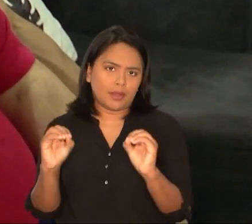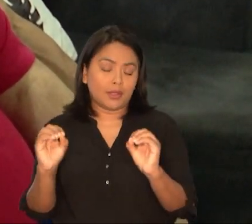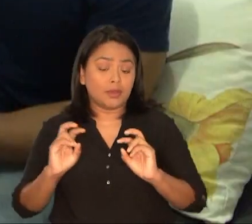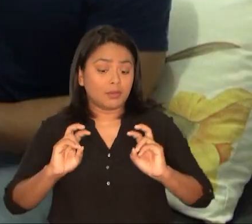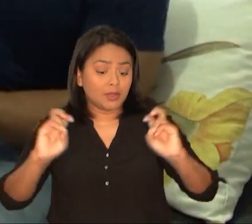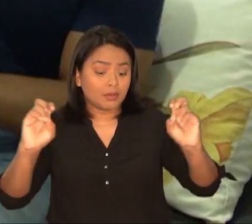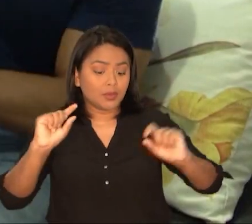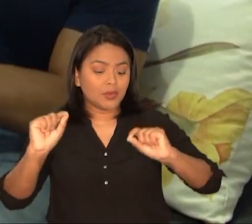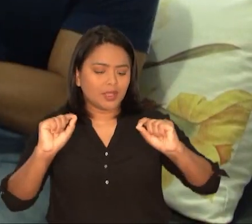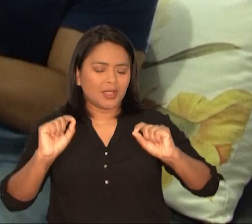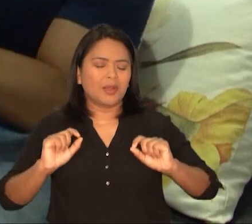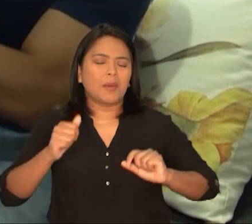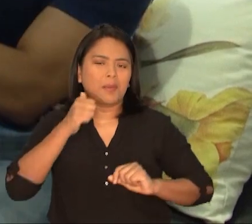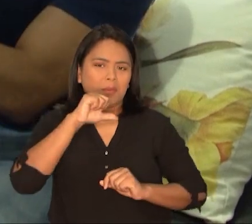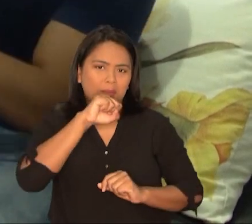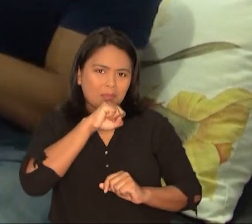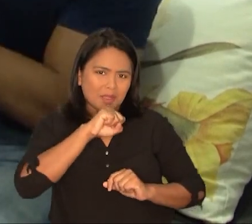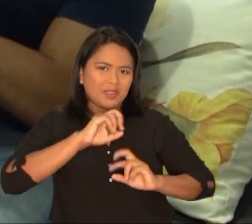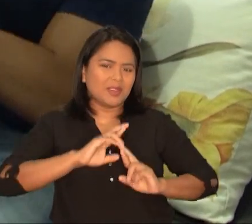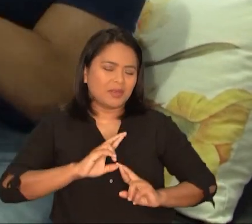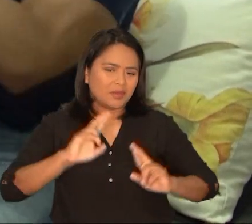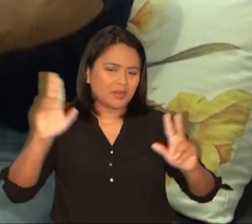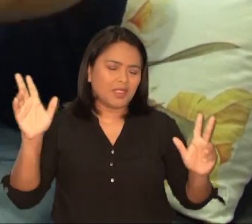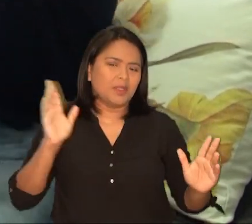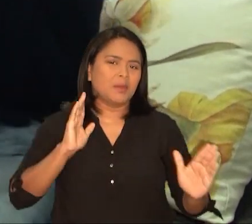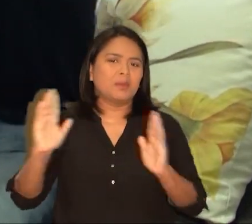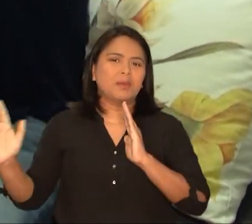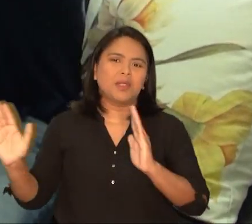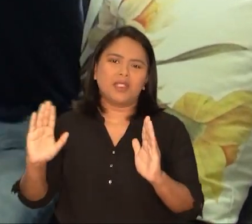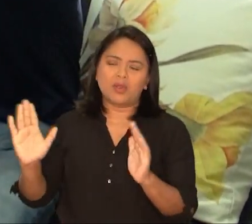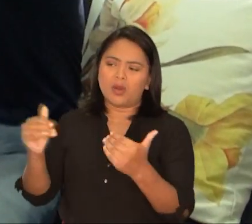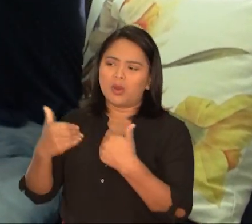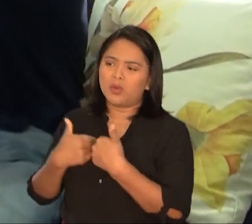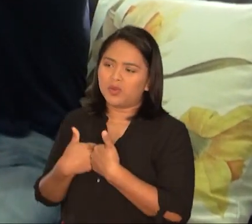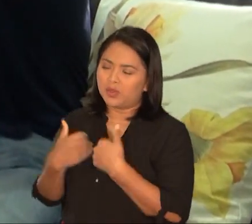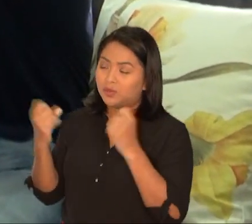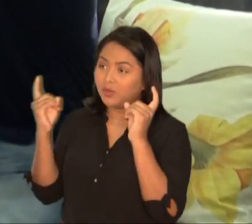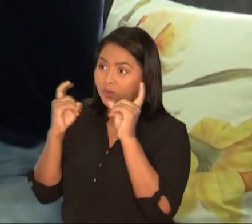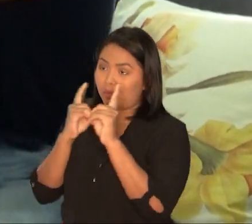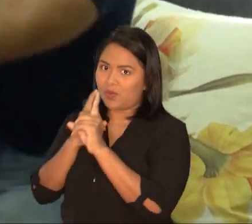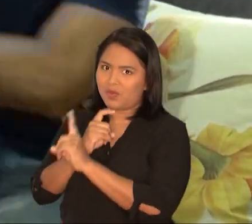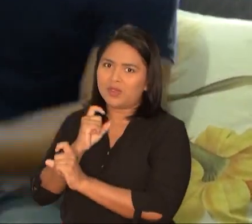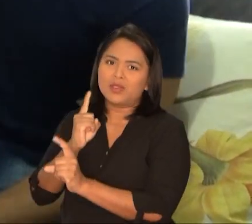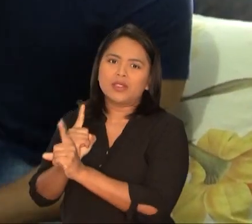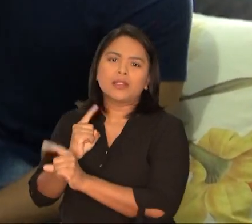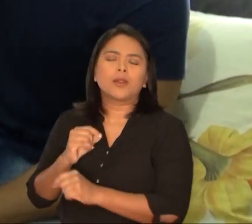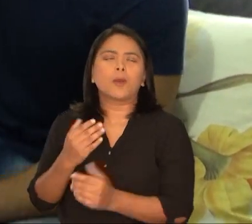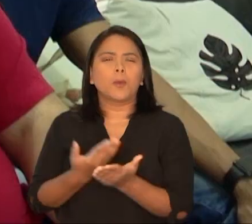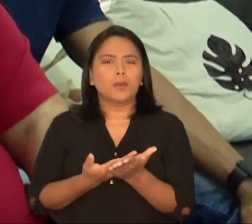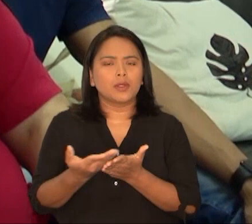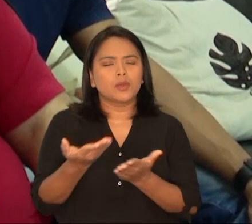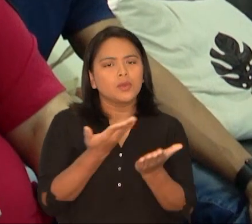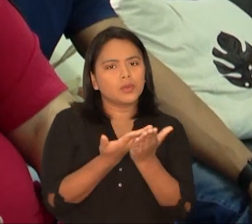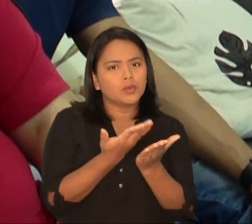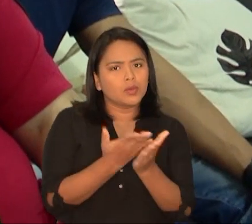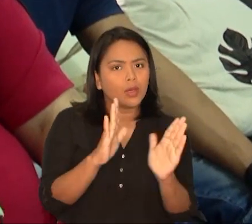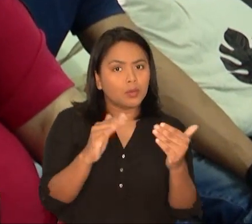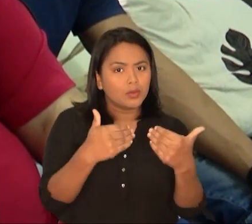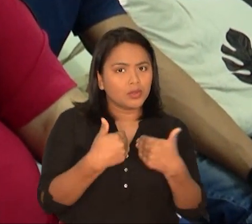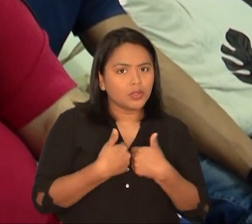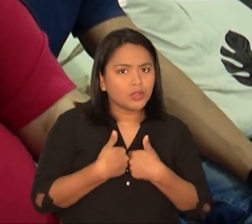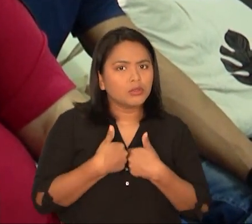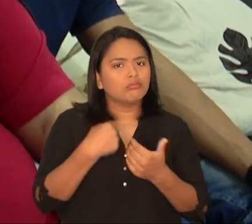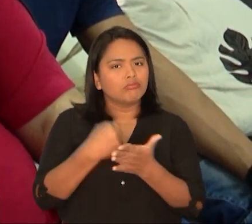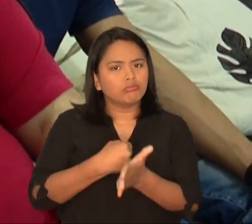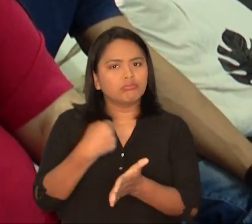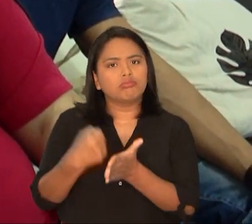atípica em uma época em que o autismo era pouco conhecido e de difícil diagnóstico. Começou a estudar sobre o transtorno e a batalhar